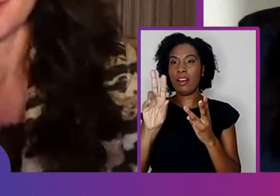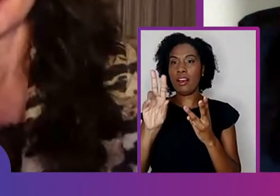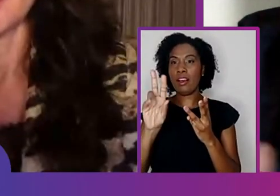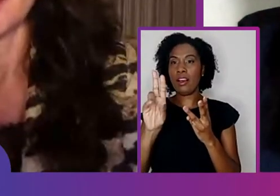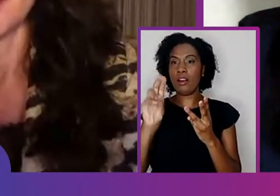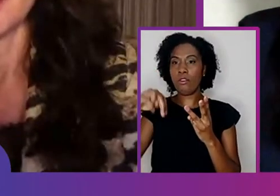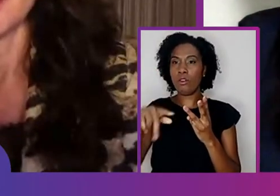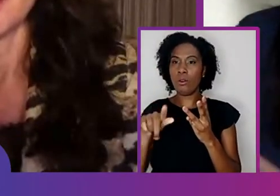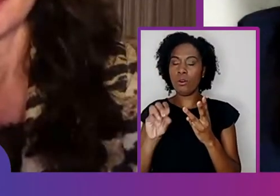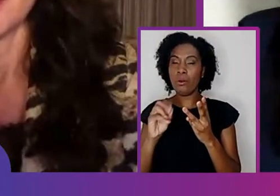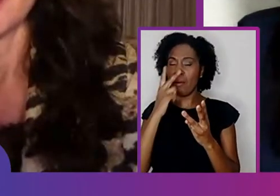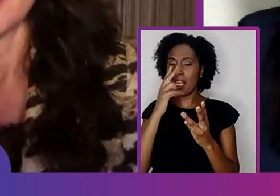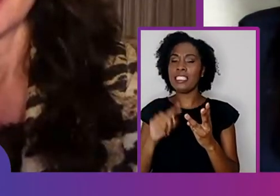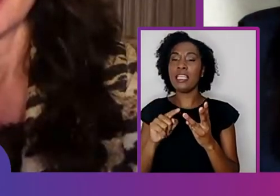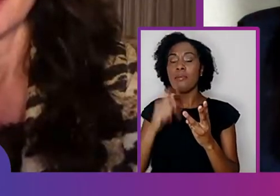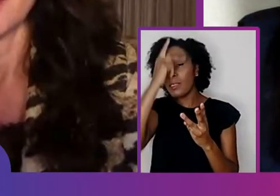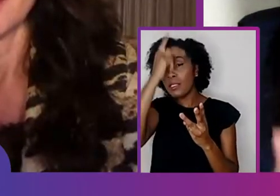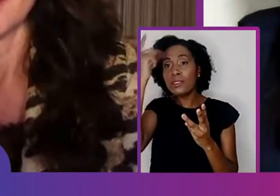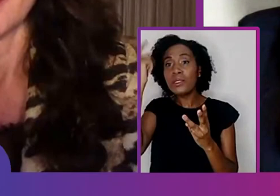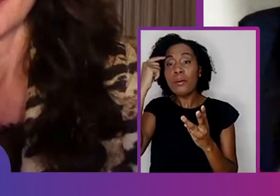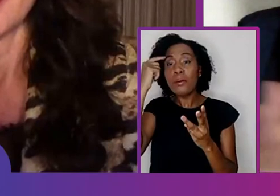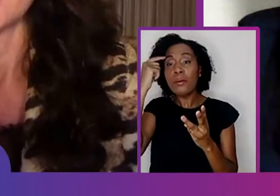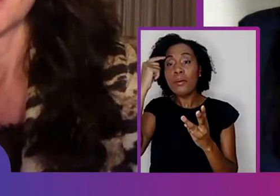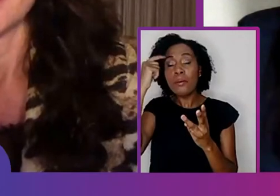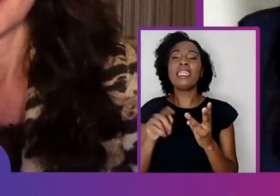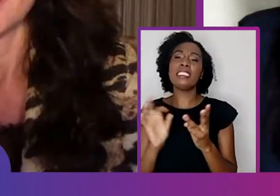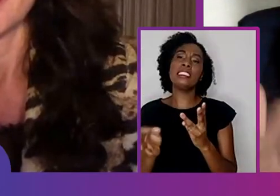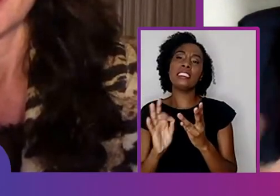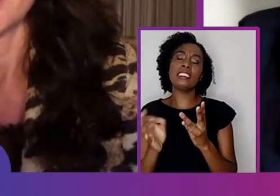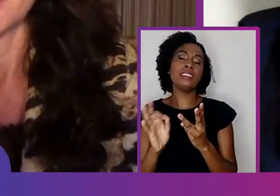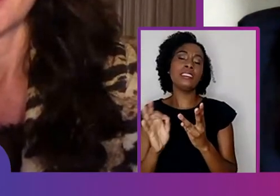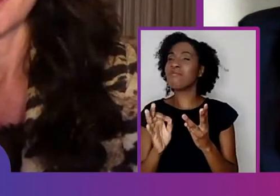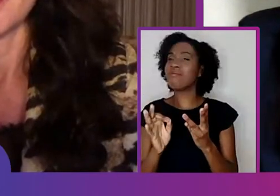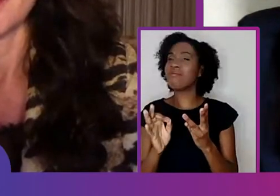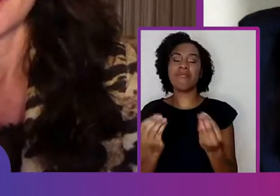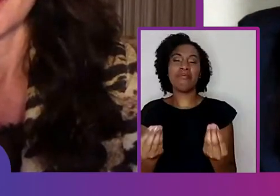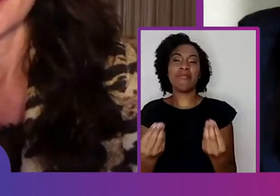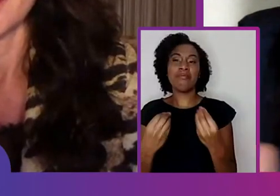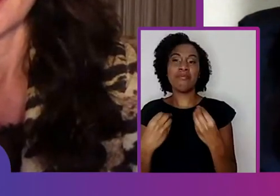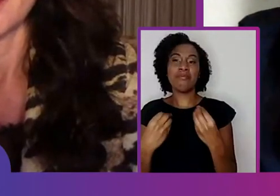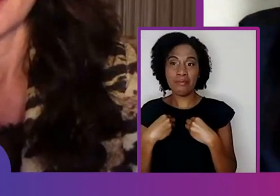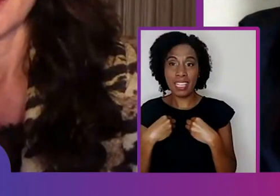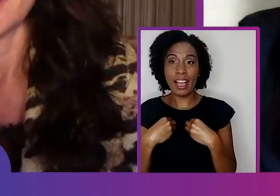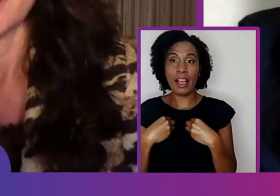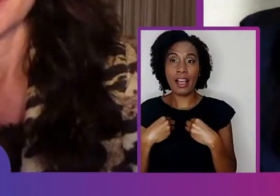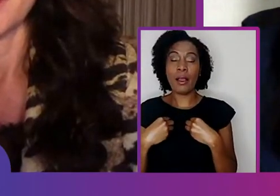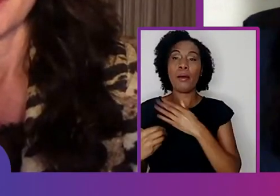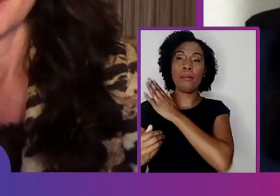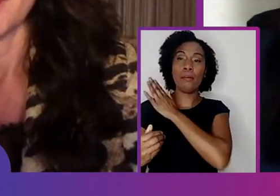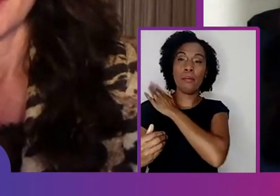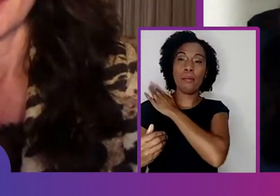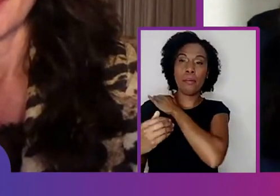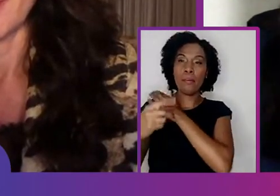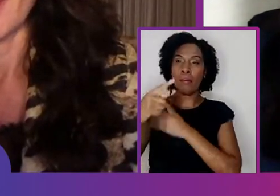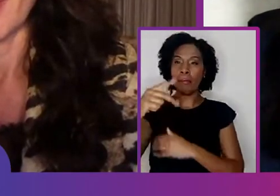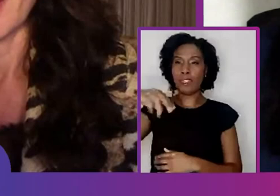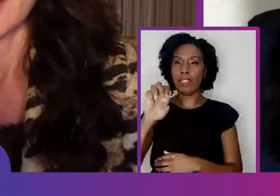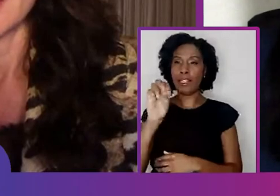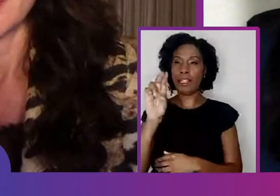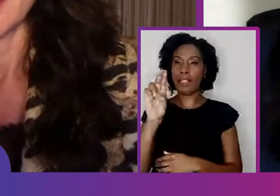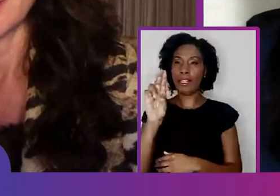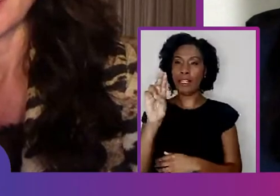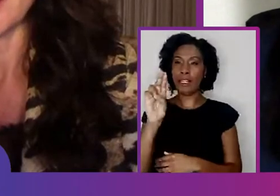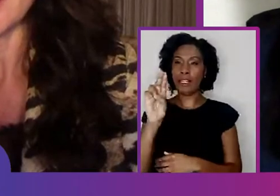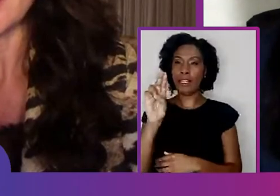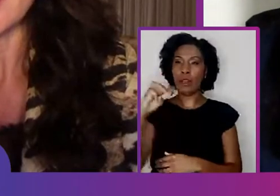né, no dia a dia, ele provoca uma das piores bactérias, piores pneumonias para se tratar. Então, conhecimento, neste